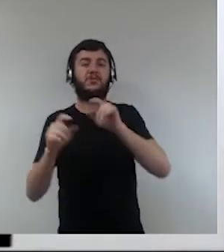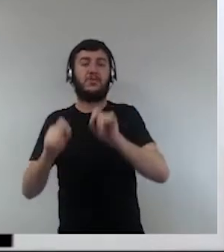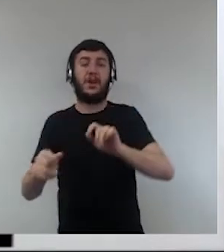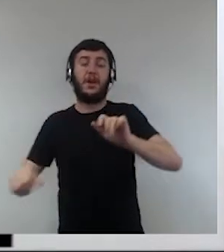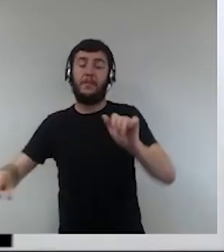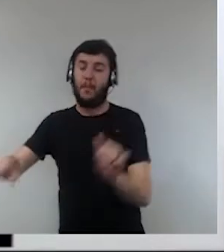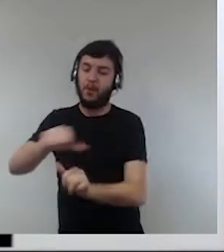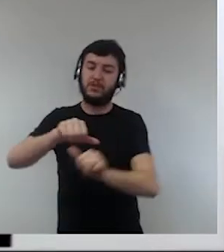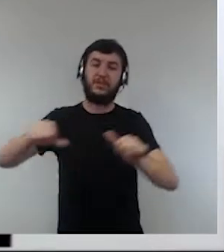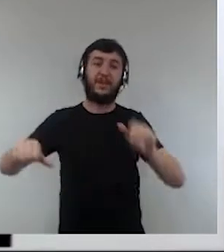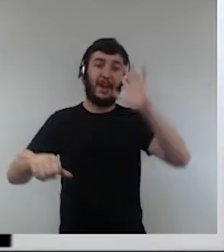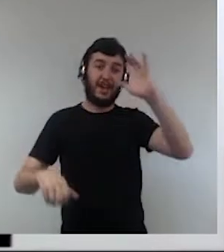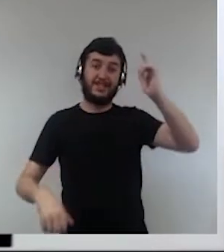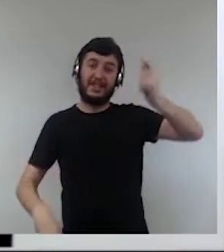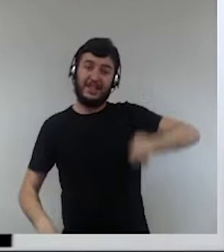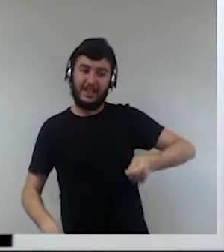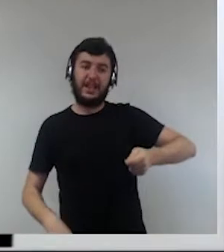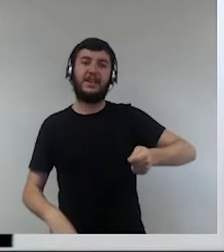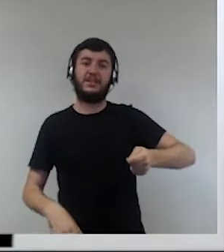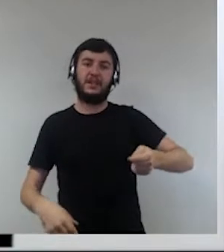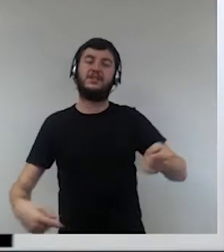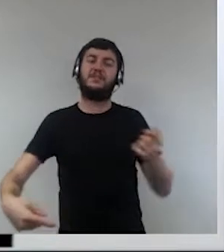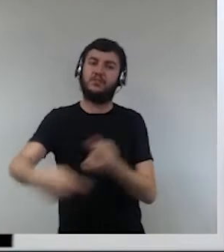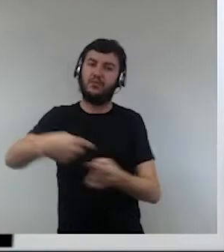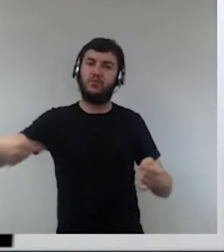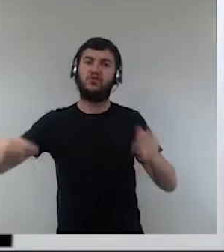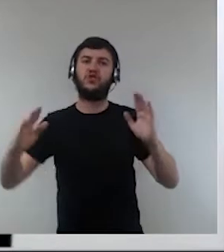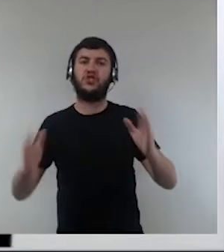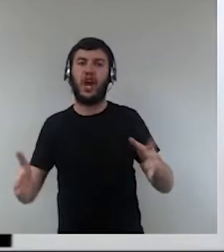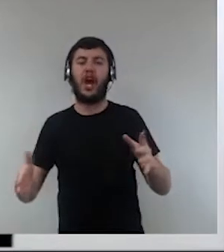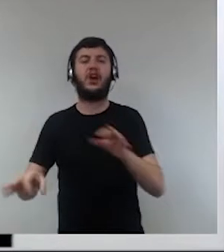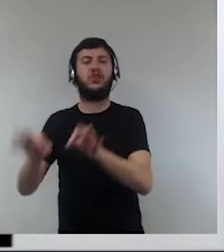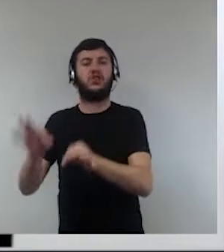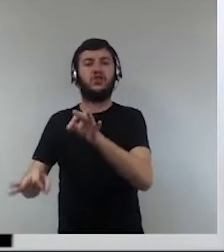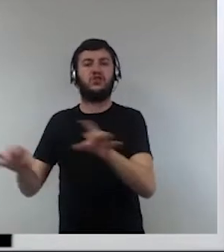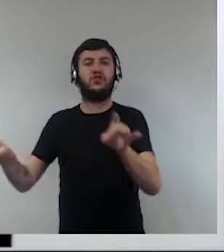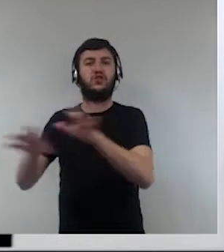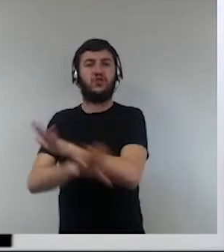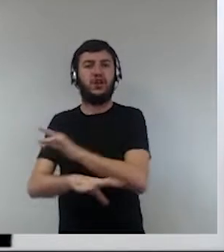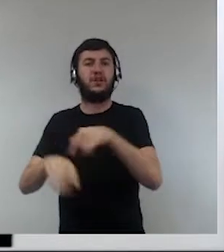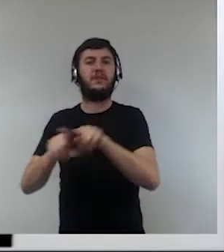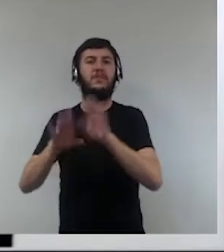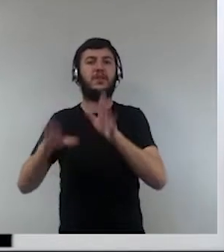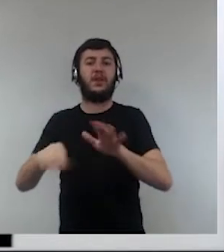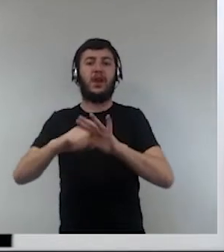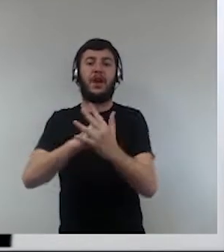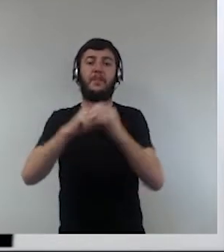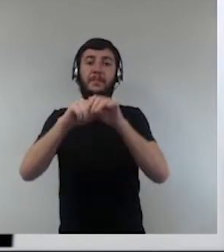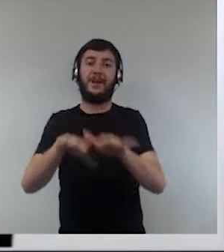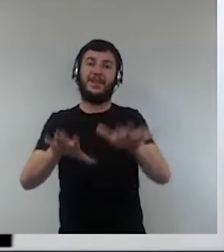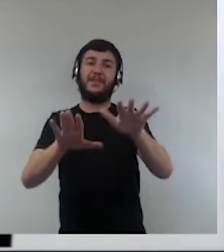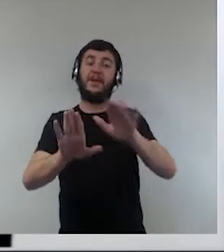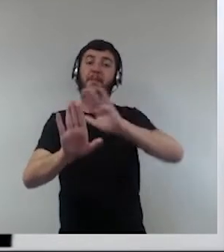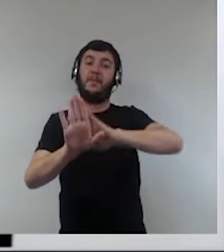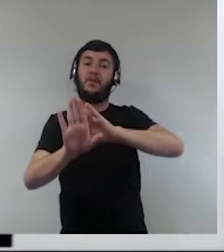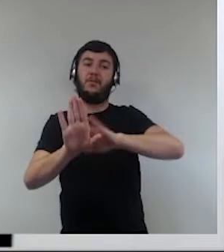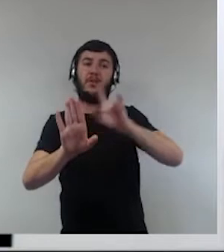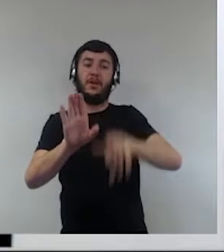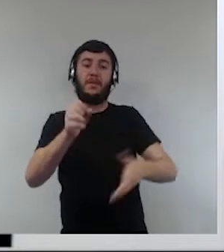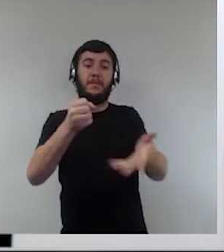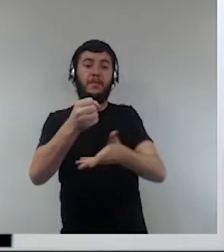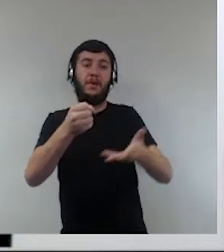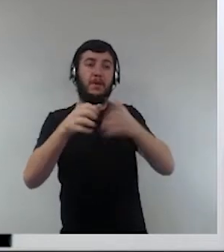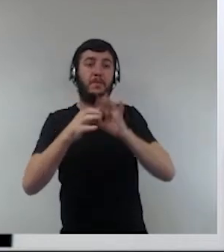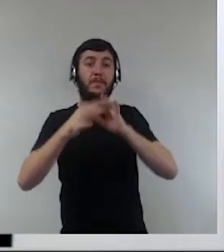judiciais transitadas em julgado, tendo a pandemia como mola mestre, como fundamento, permitindo-se